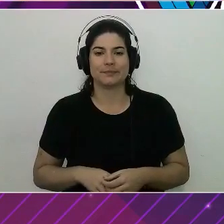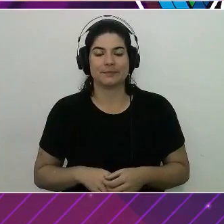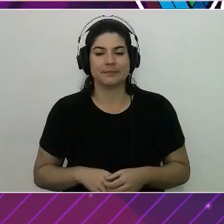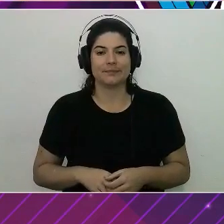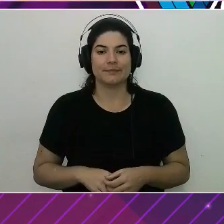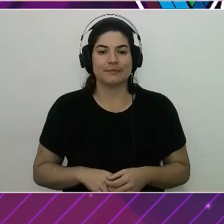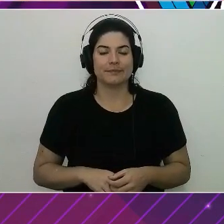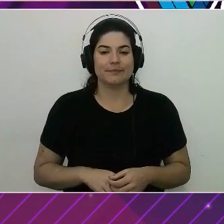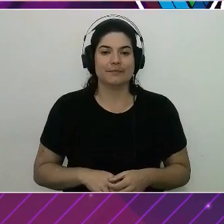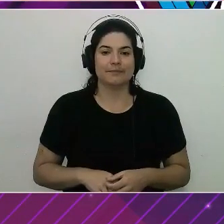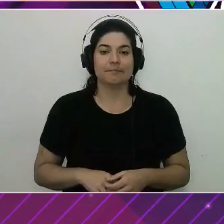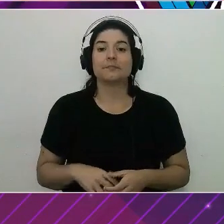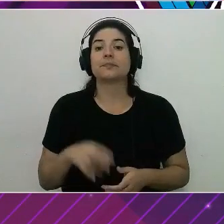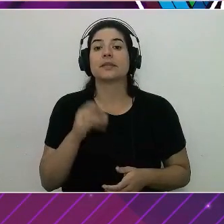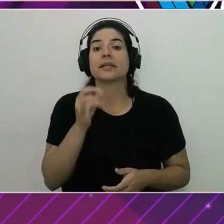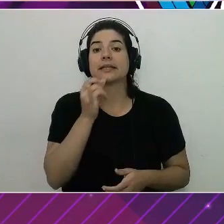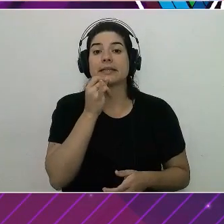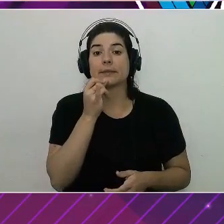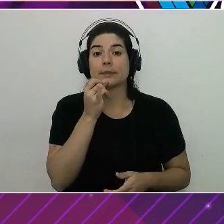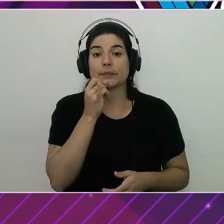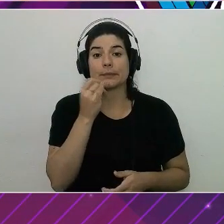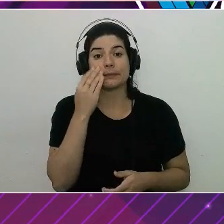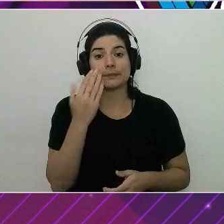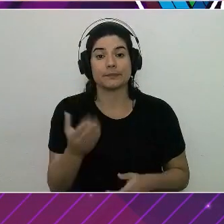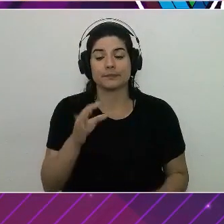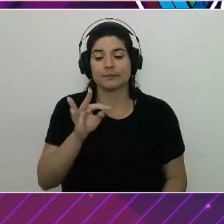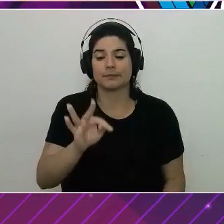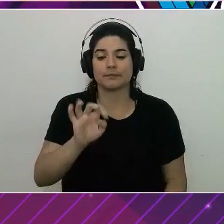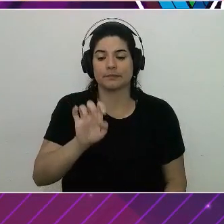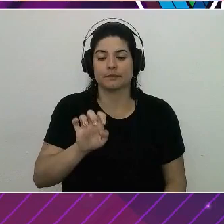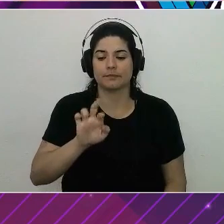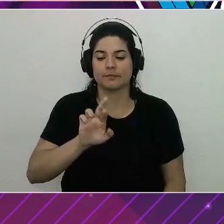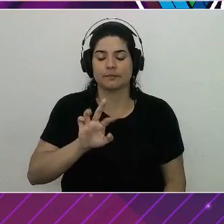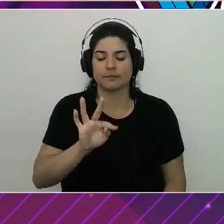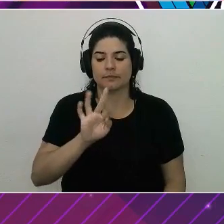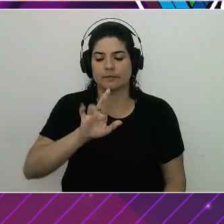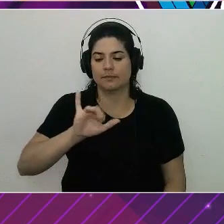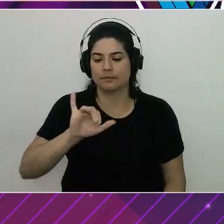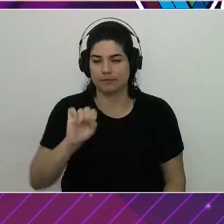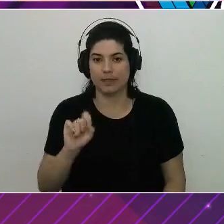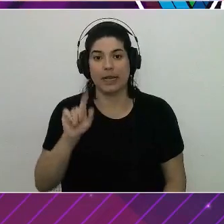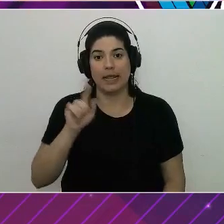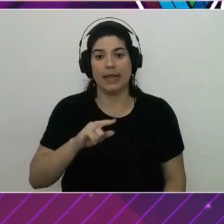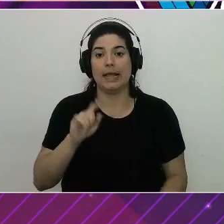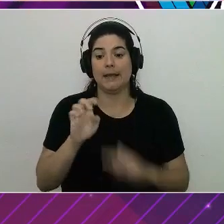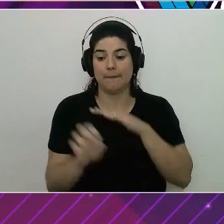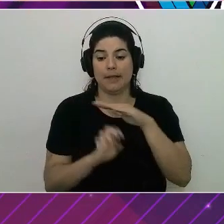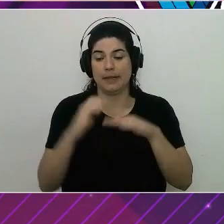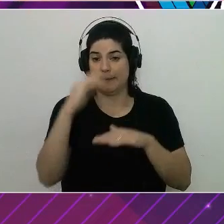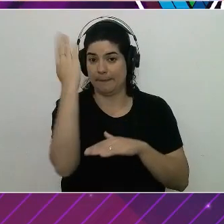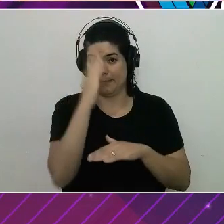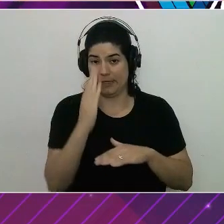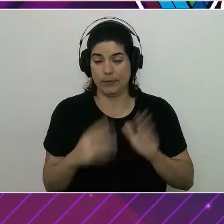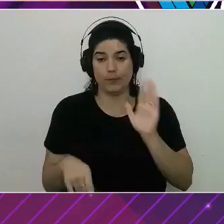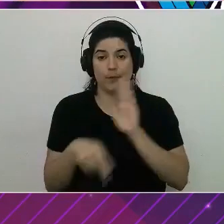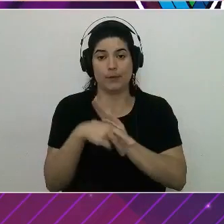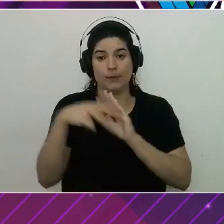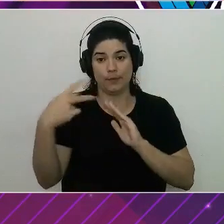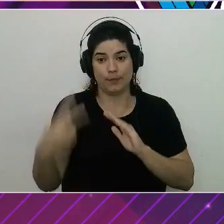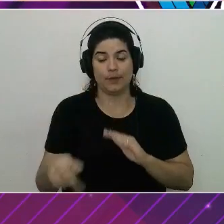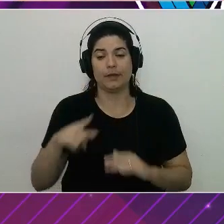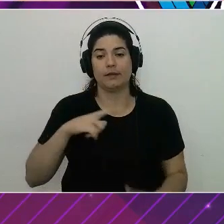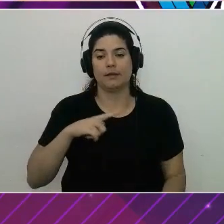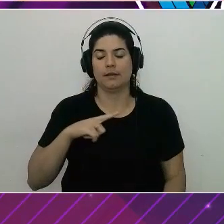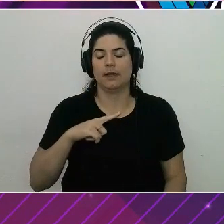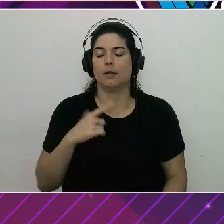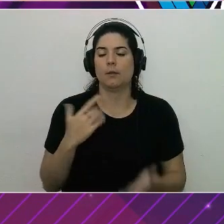Eu trouxe um exemplo aqui, tá? Que é a Tetris. A Tetris é uma empresa brasileira, foi uma das early adopters do HeatWave.